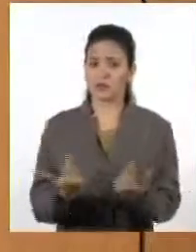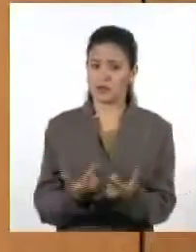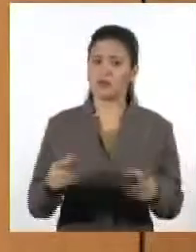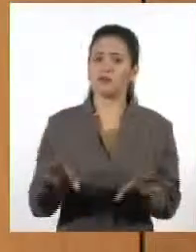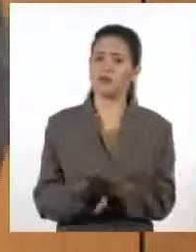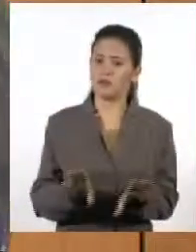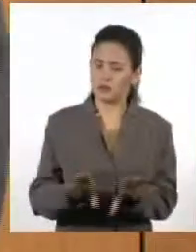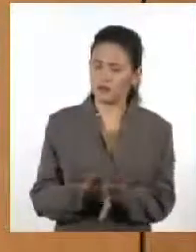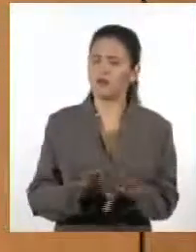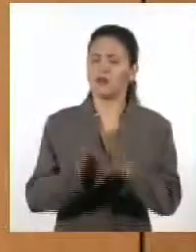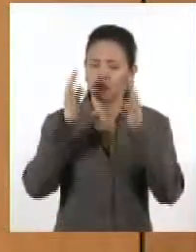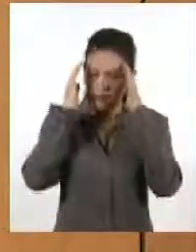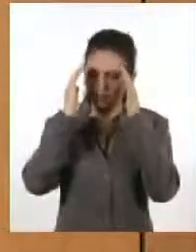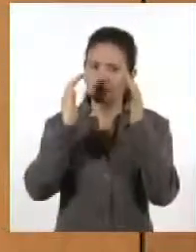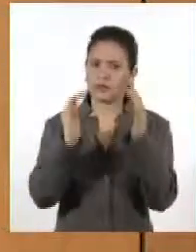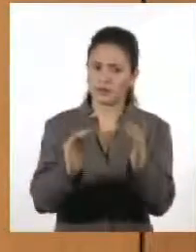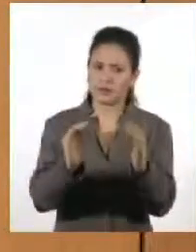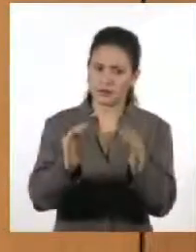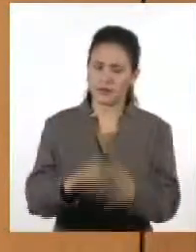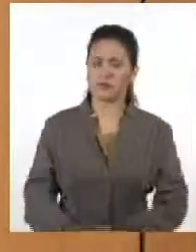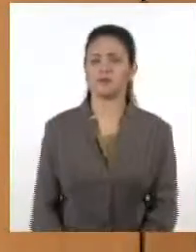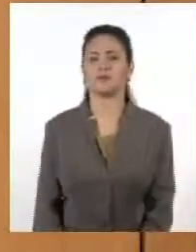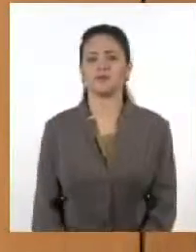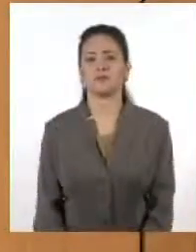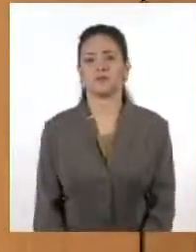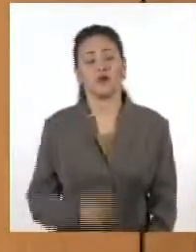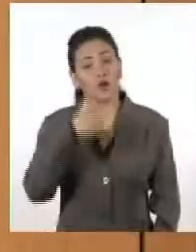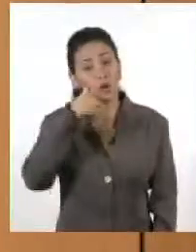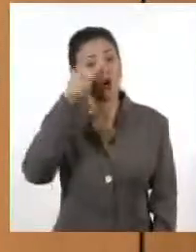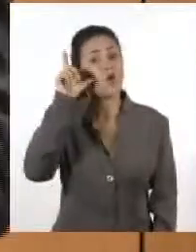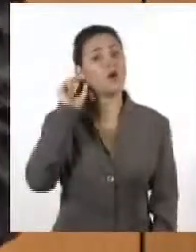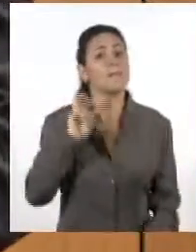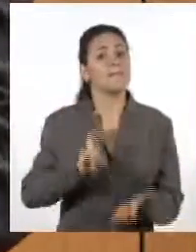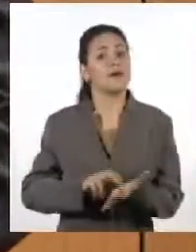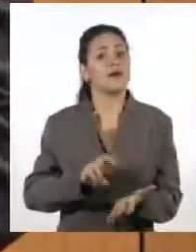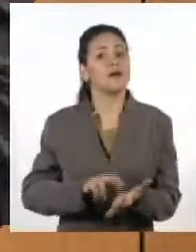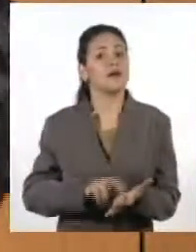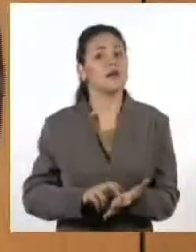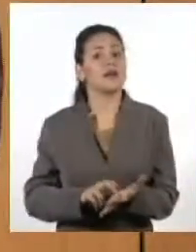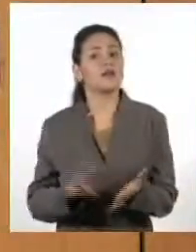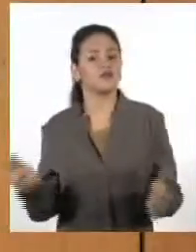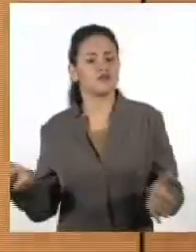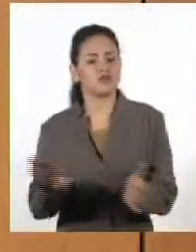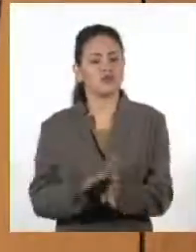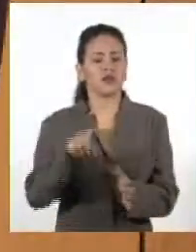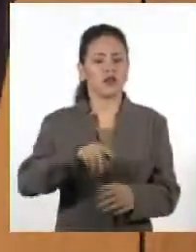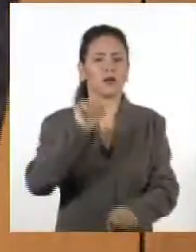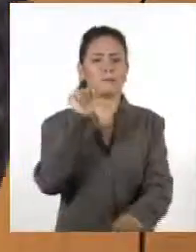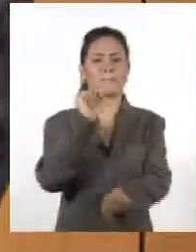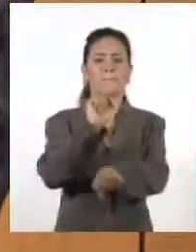ontem de manhã e estou até hoje o motivo